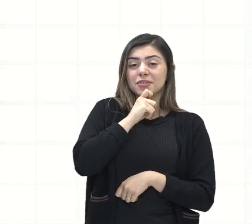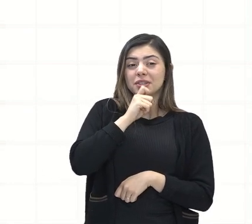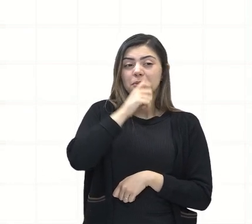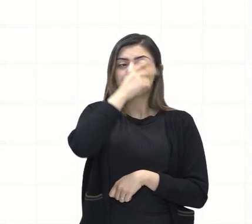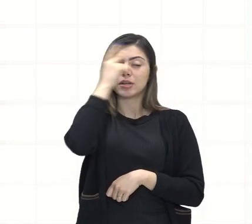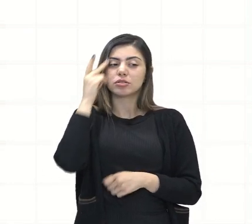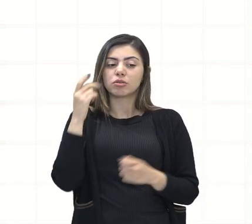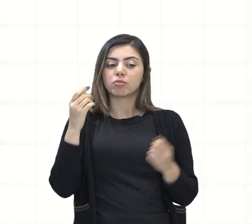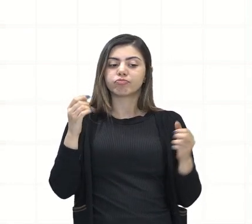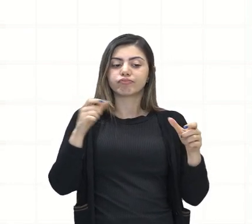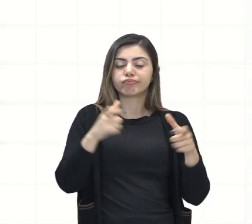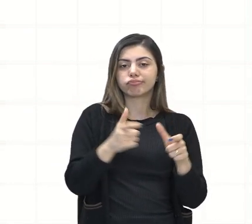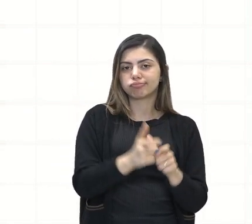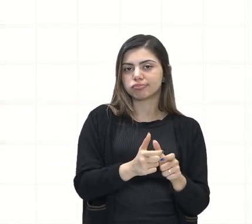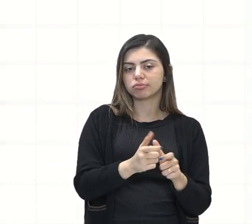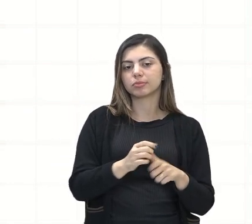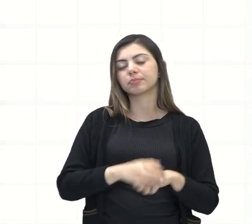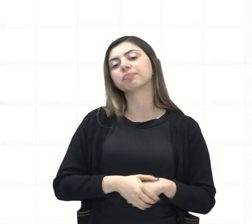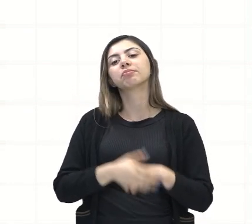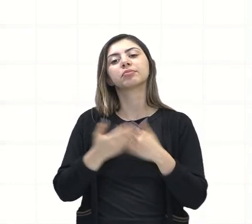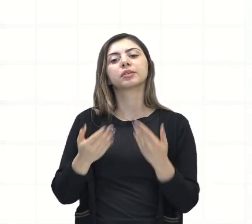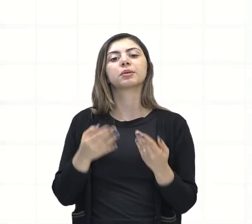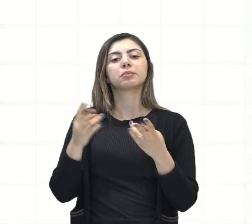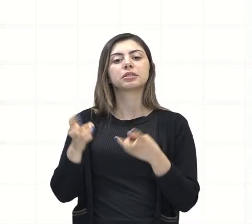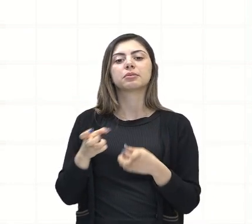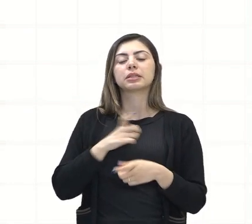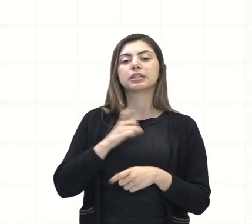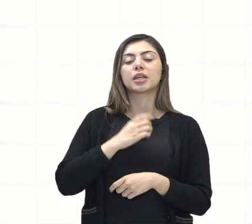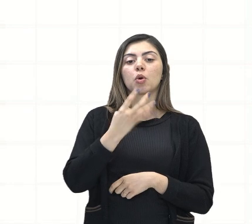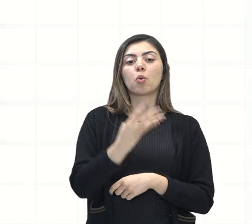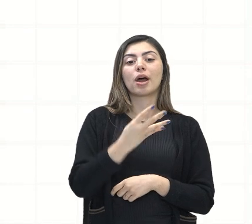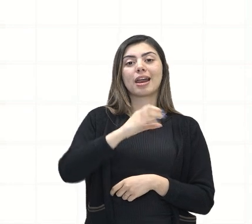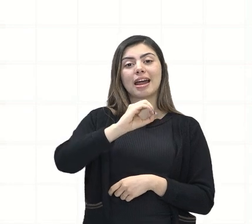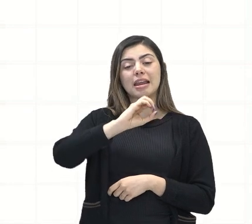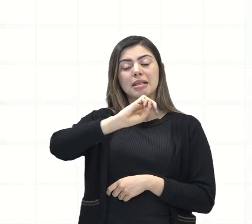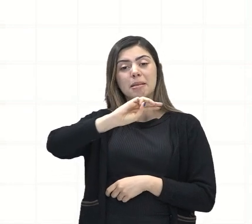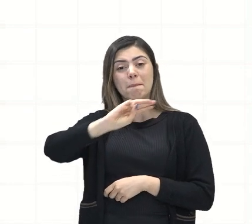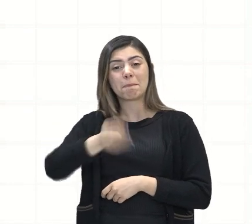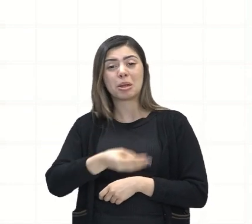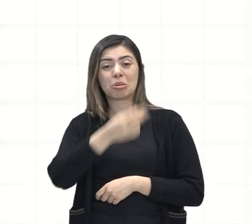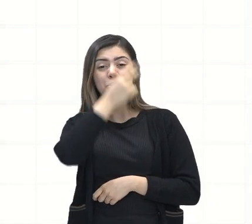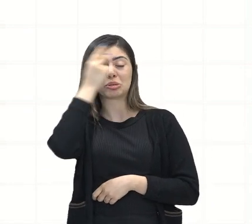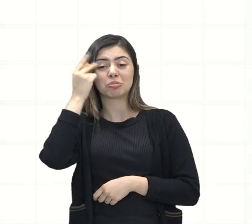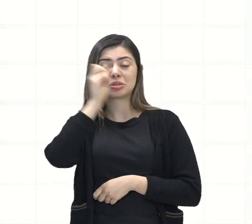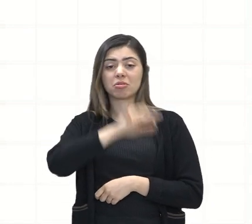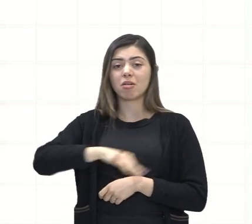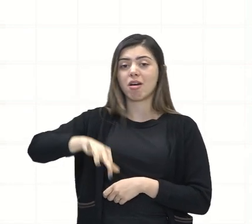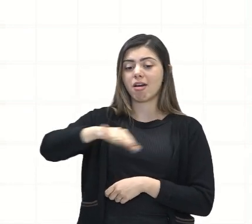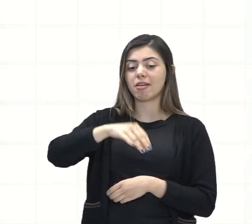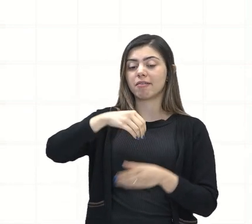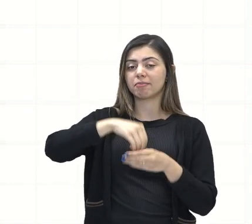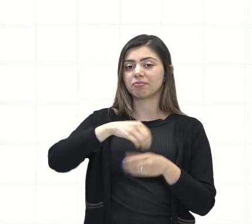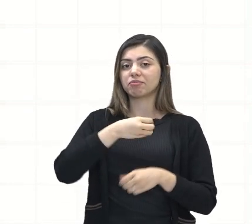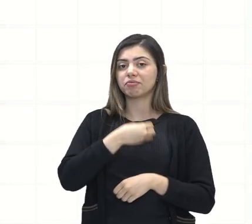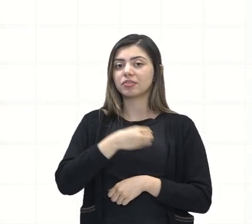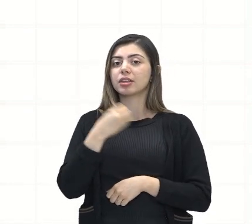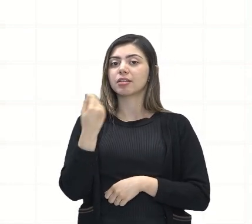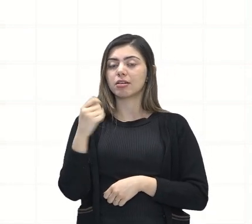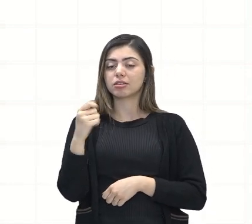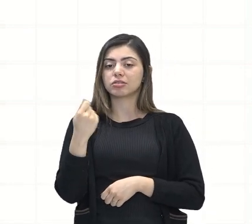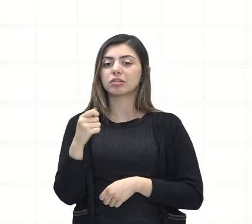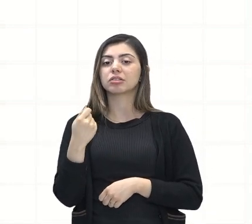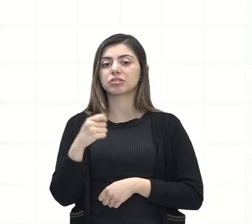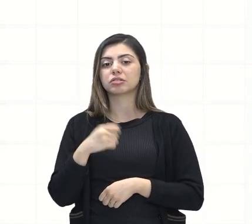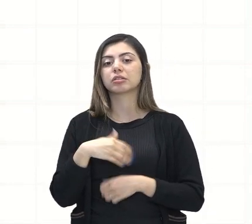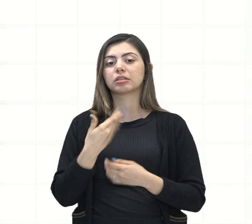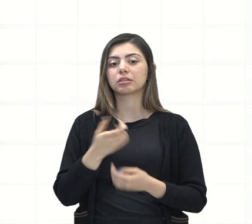gente tem ali uma quantidade de pessoas muito grande, né? Mais de 40 milhões de pessoas vivendo na área da Argentina, né? Uma densidade demográfica